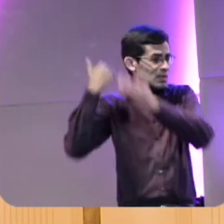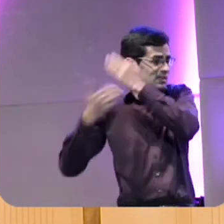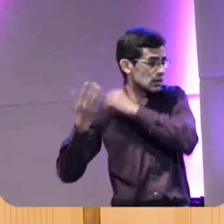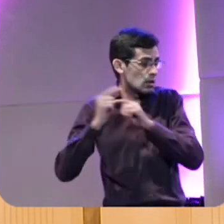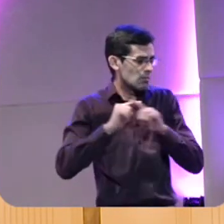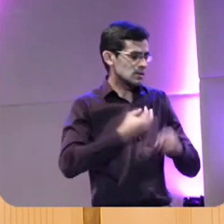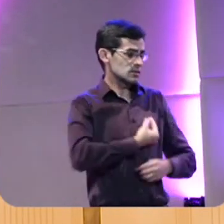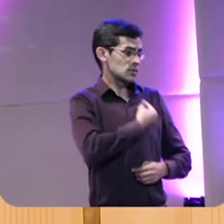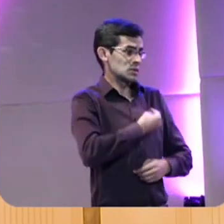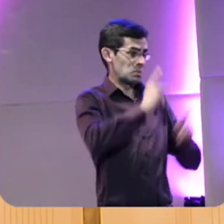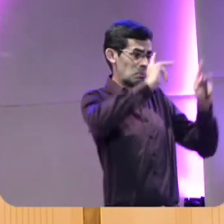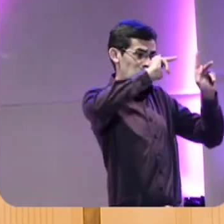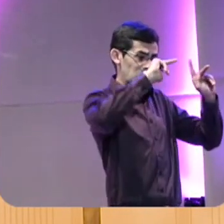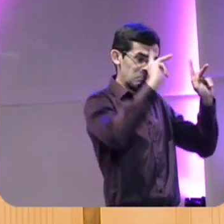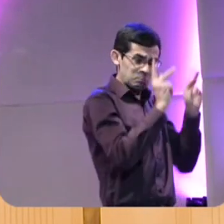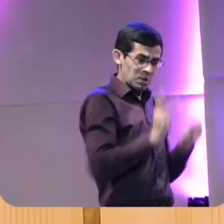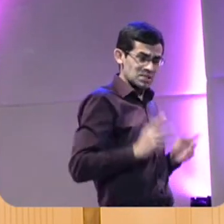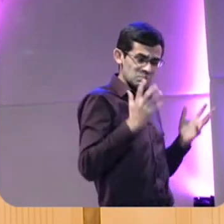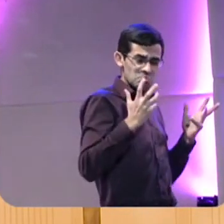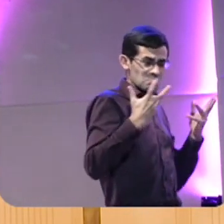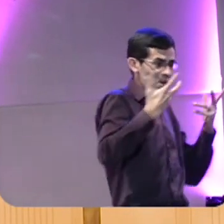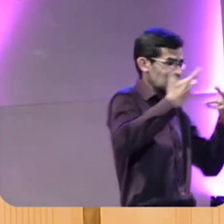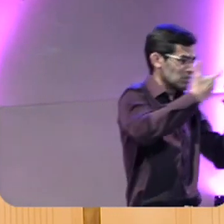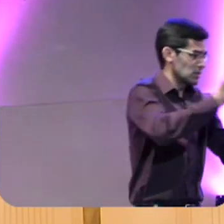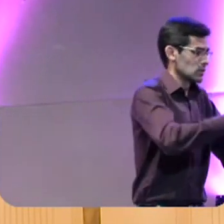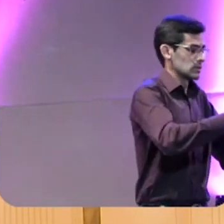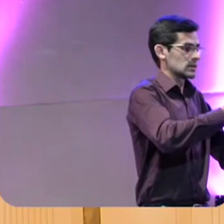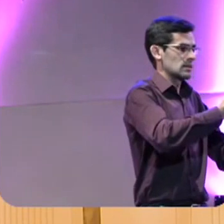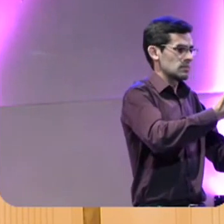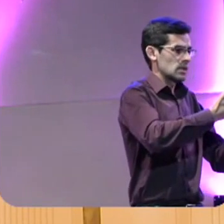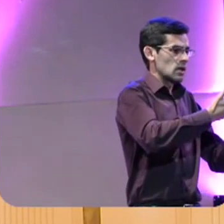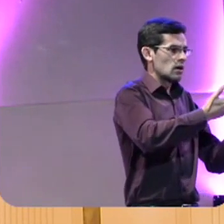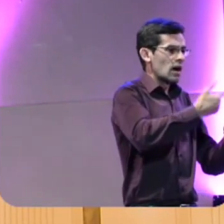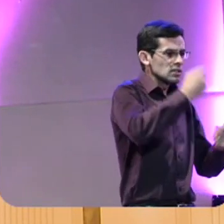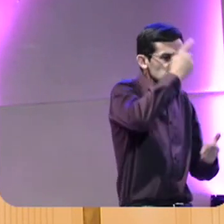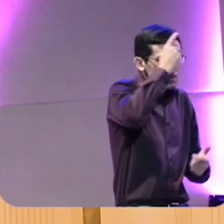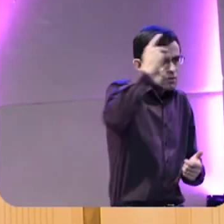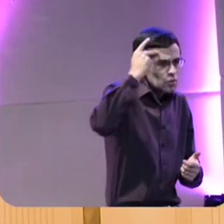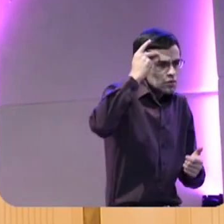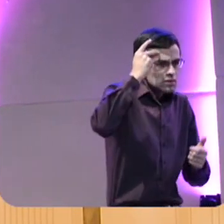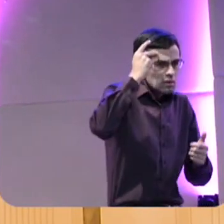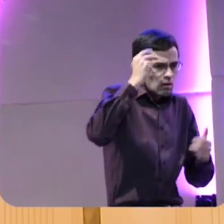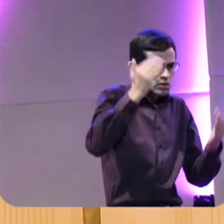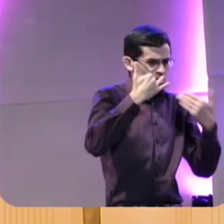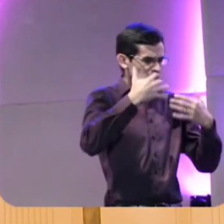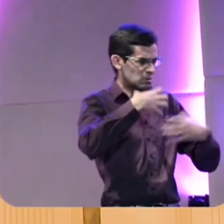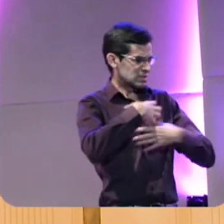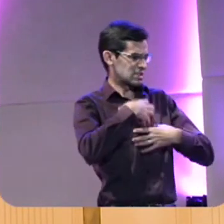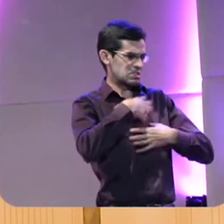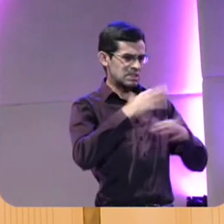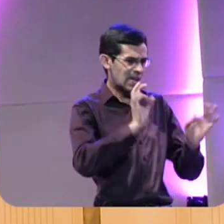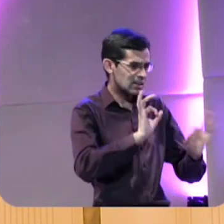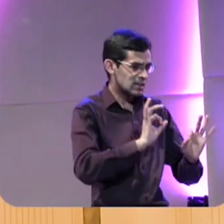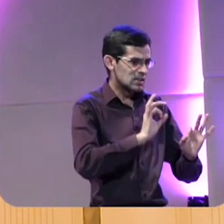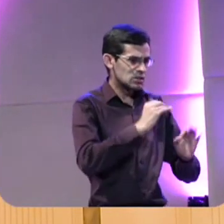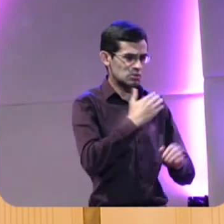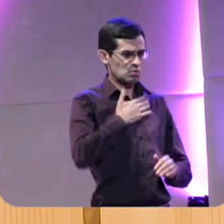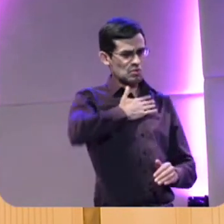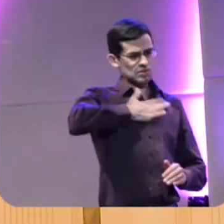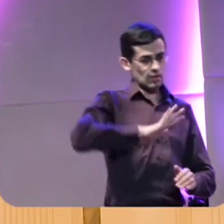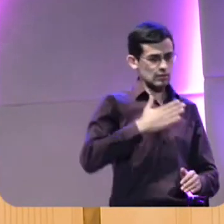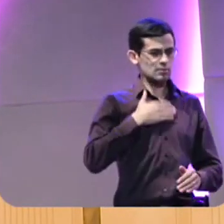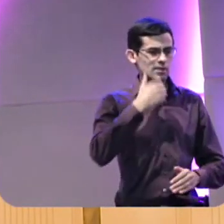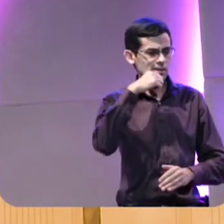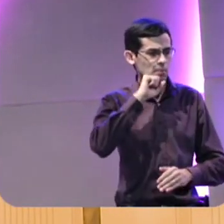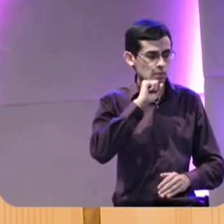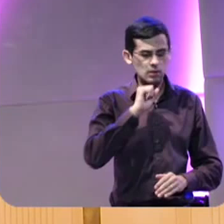comigo. Eu estou vivendo uma paz extraordinária. Será que as pessoas não estão achando que eu sou insensível, que eu não gostava da minha mãe? Eu